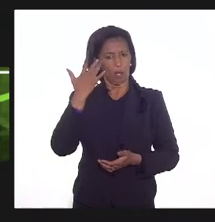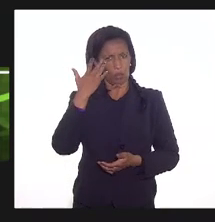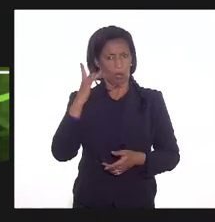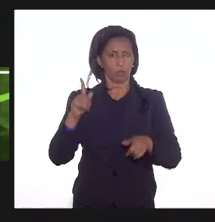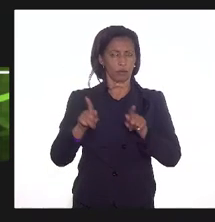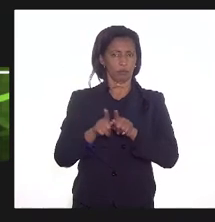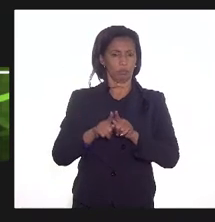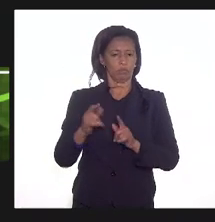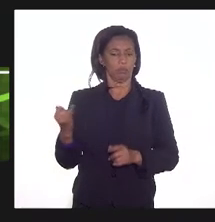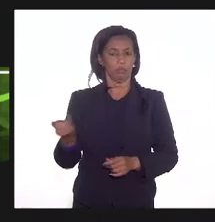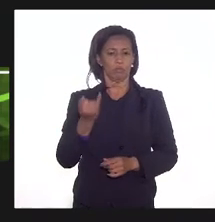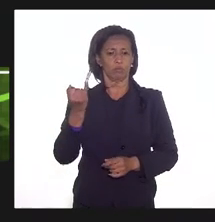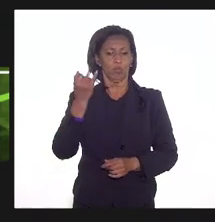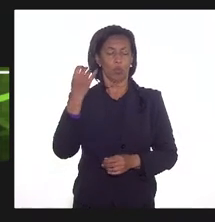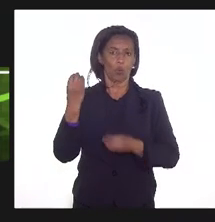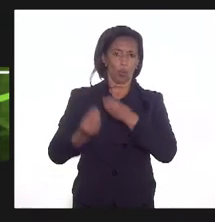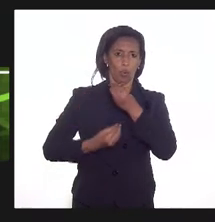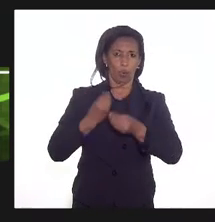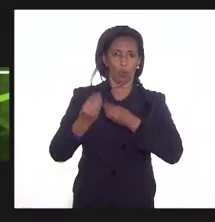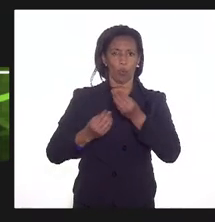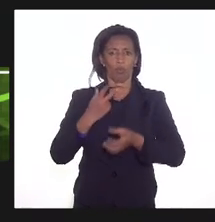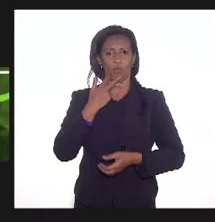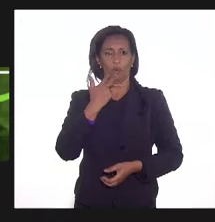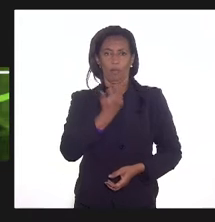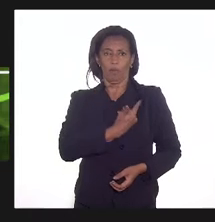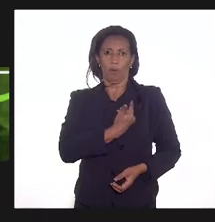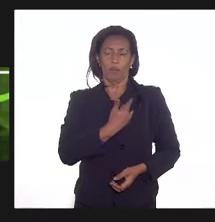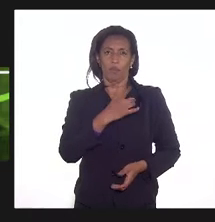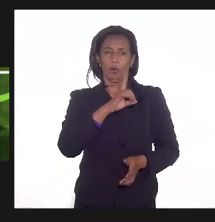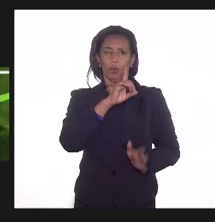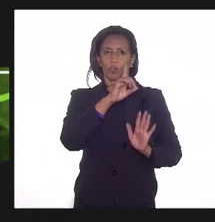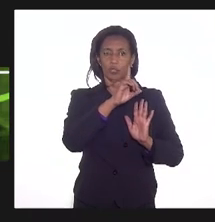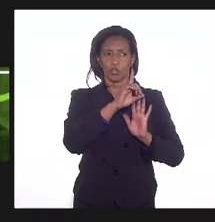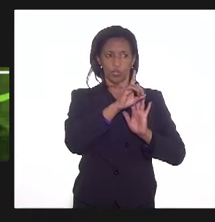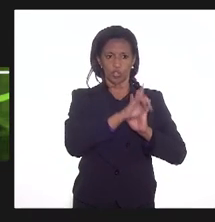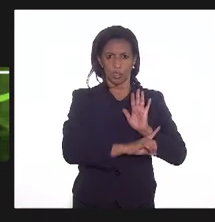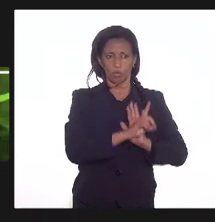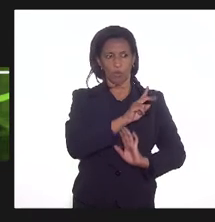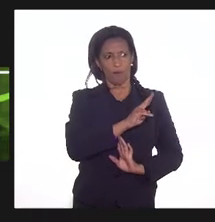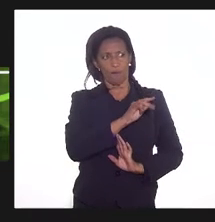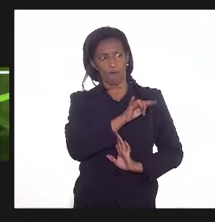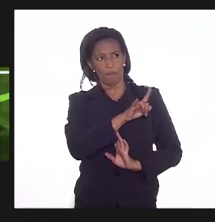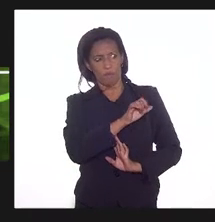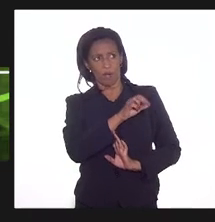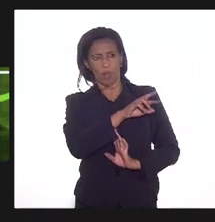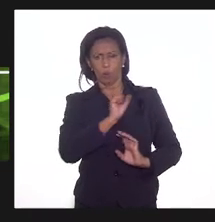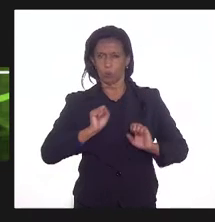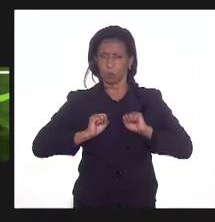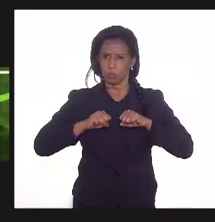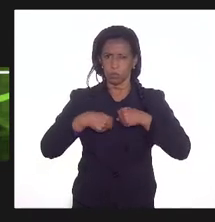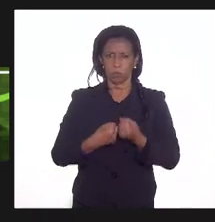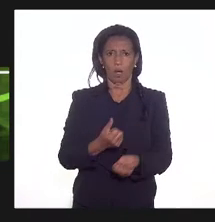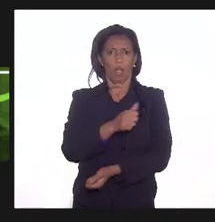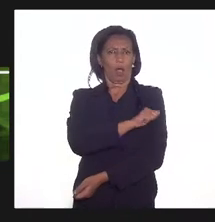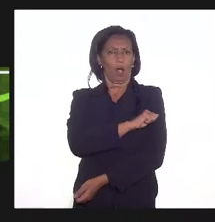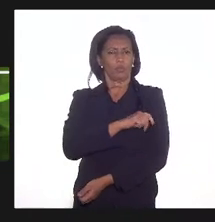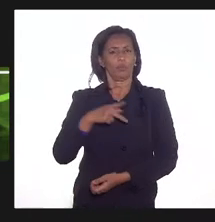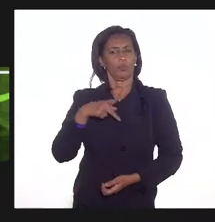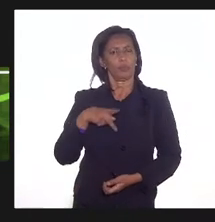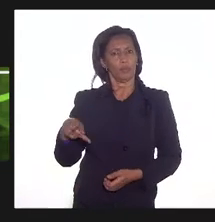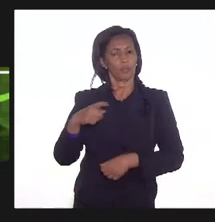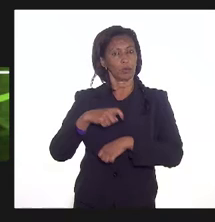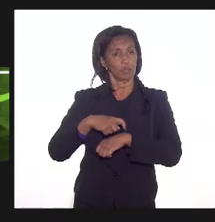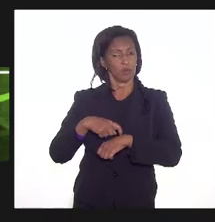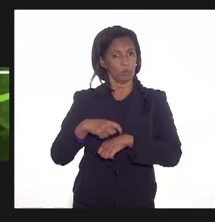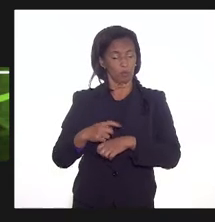também importante como foi dito aí pelo pelo meu amigo diretor da da Vila Lobos todos se empenharam os alunos e professores nesse